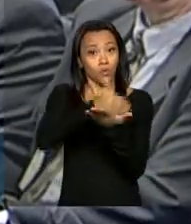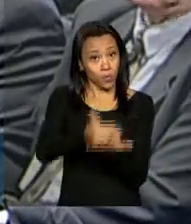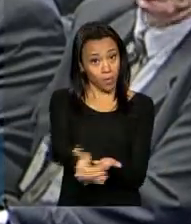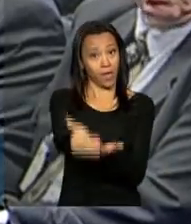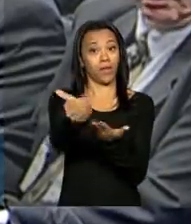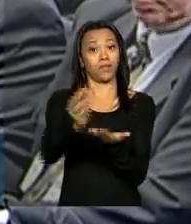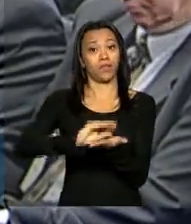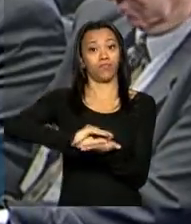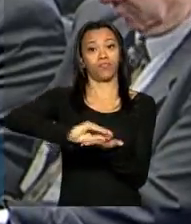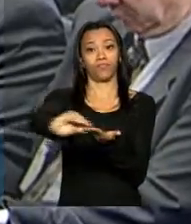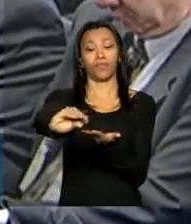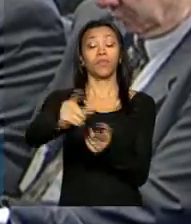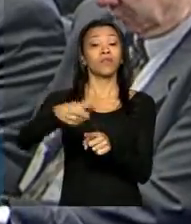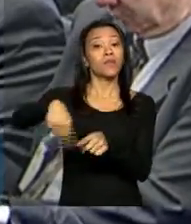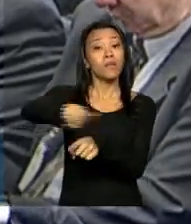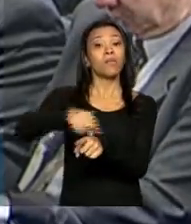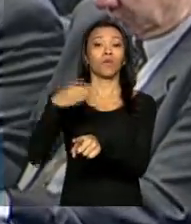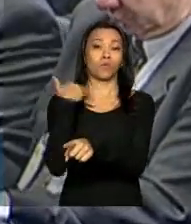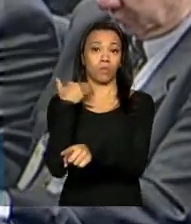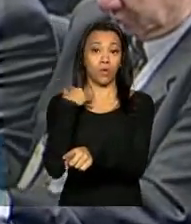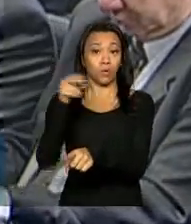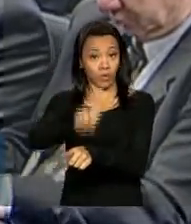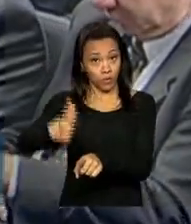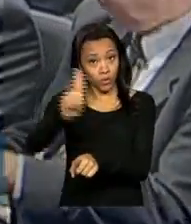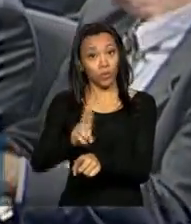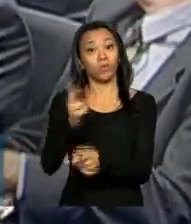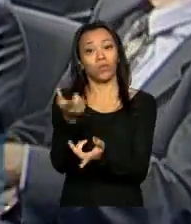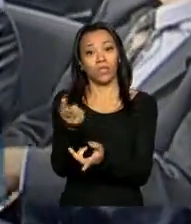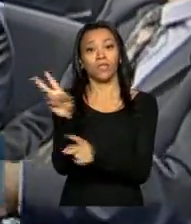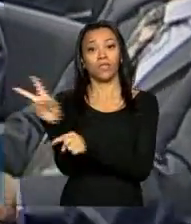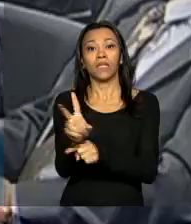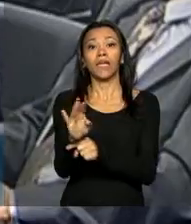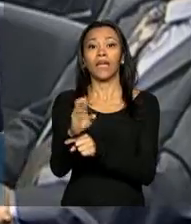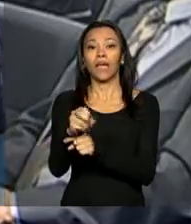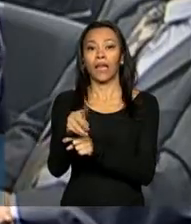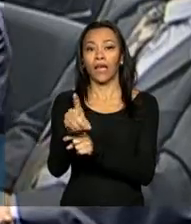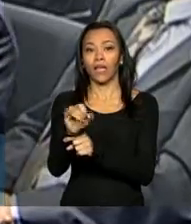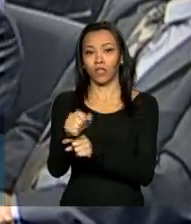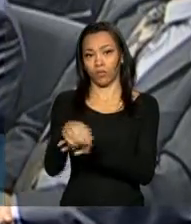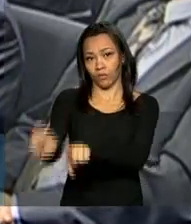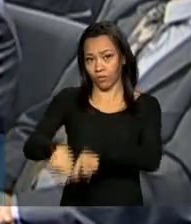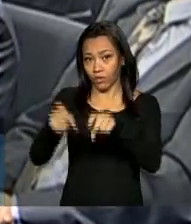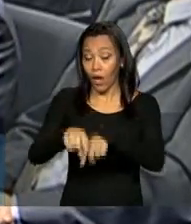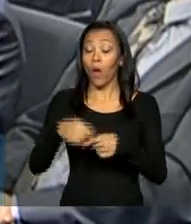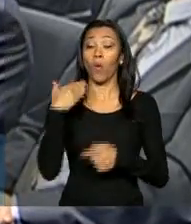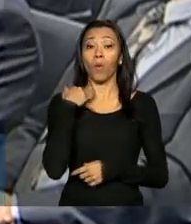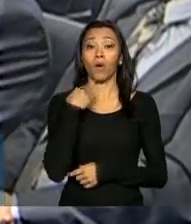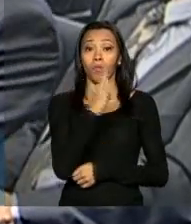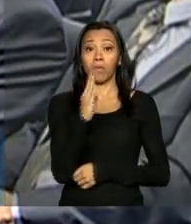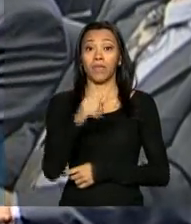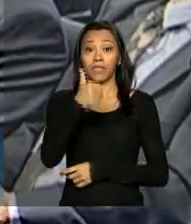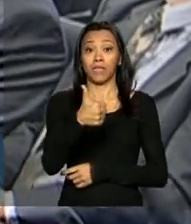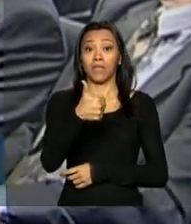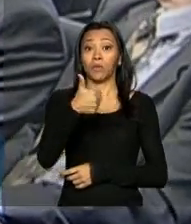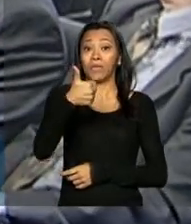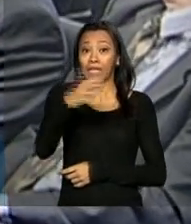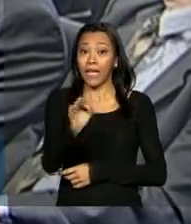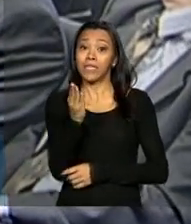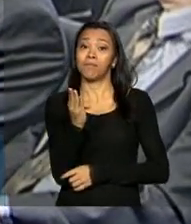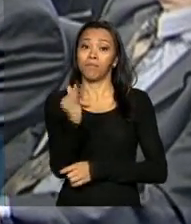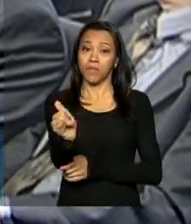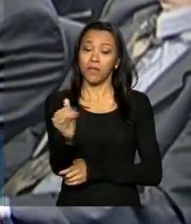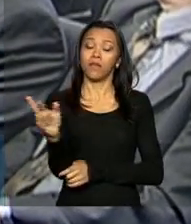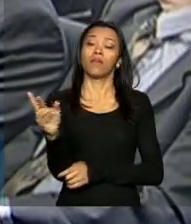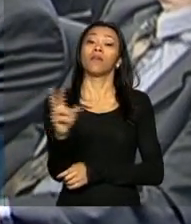julho, pelos bancos que operam crédito rural em todo o país. Só o Banco do Brasil vai destinar 110 bilhões e meio de reais